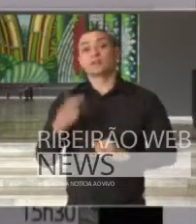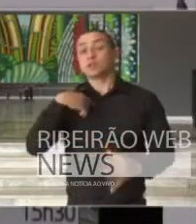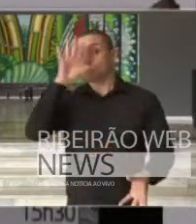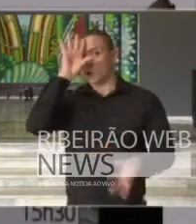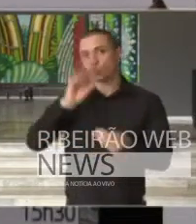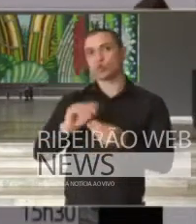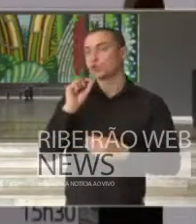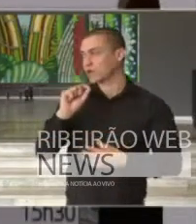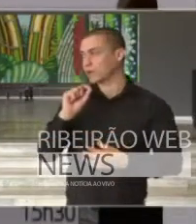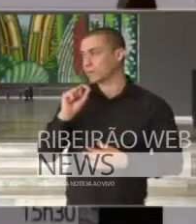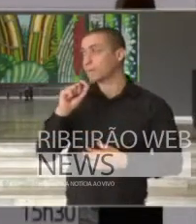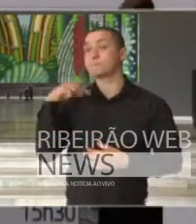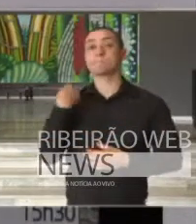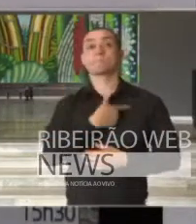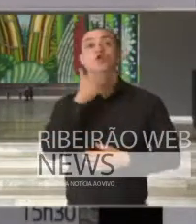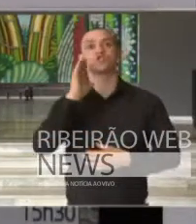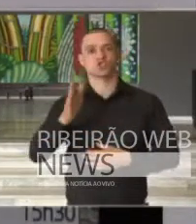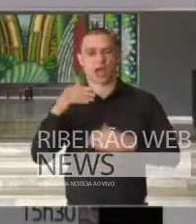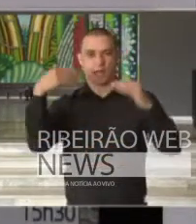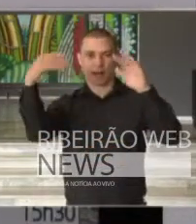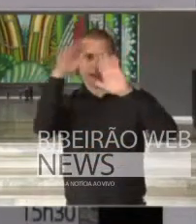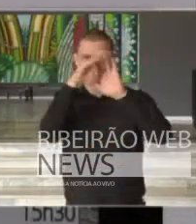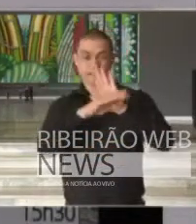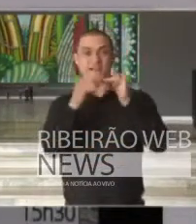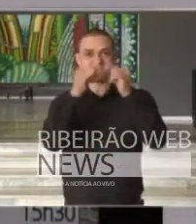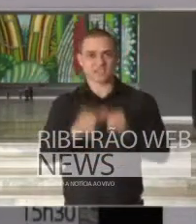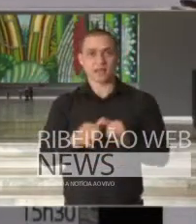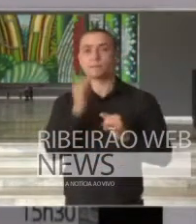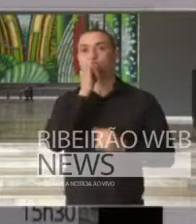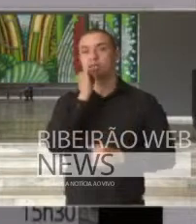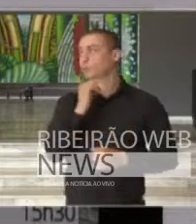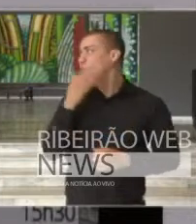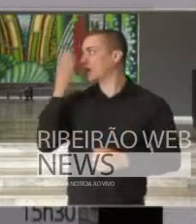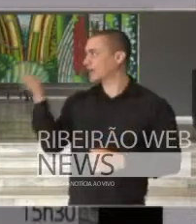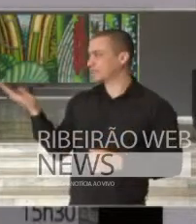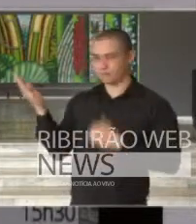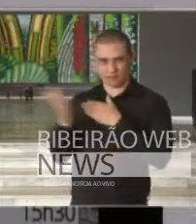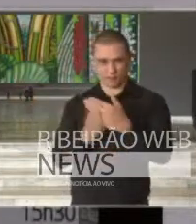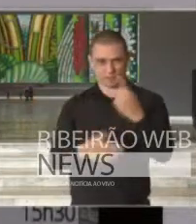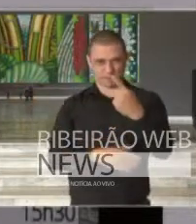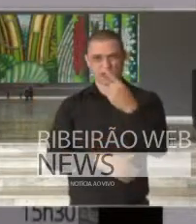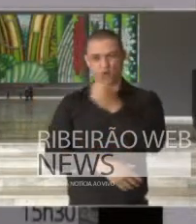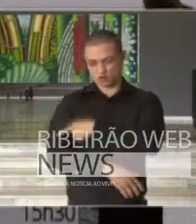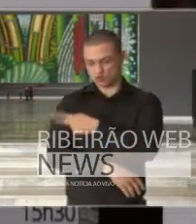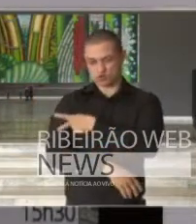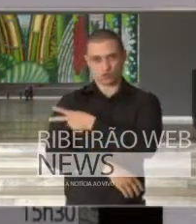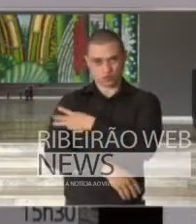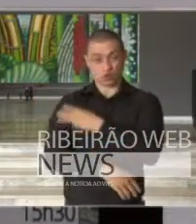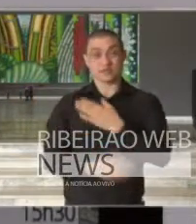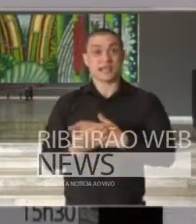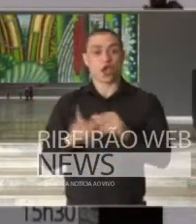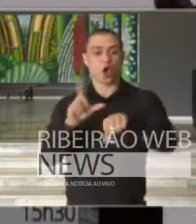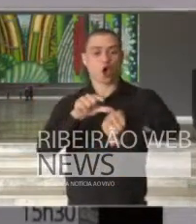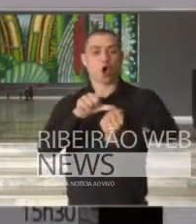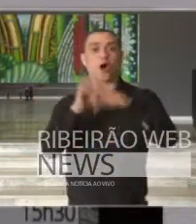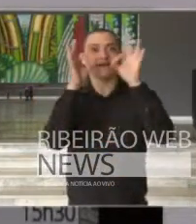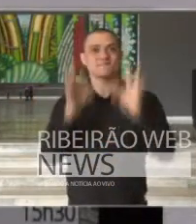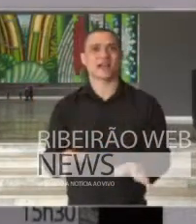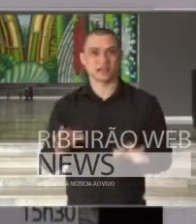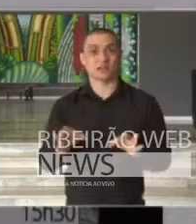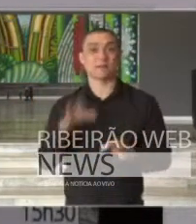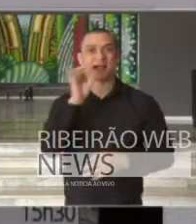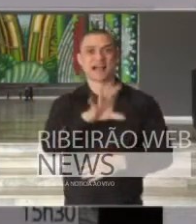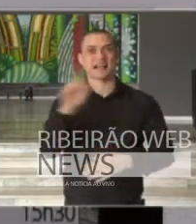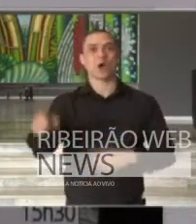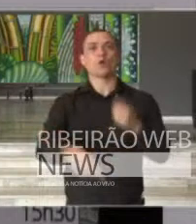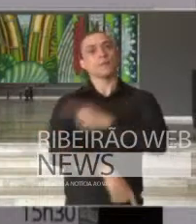Concluo dizendo que nós temos uma programação fixa. Por exemplo, aqui para os anos iniciais nós teremos horários fixos para cada um